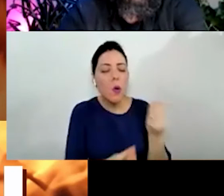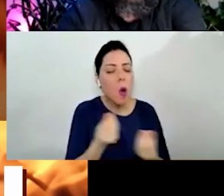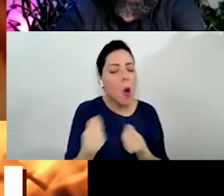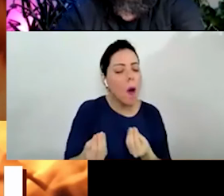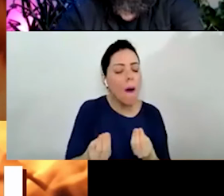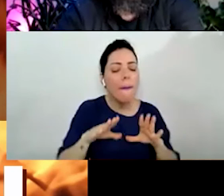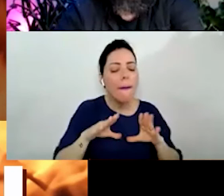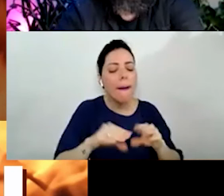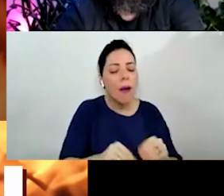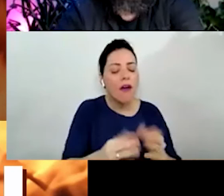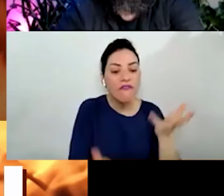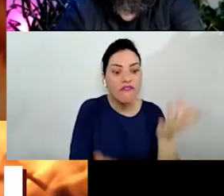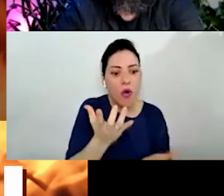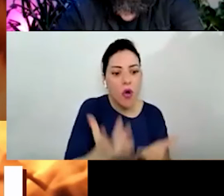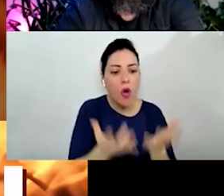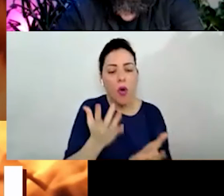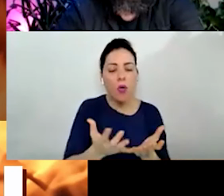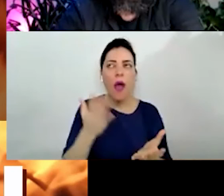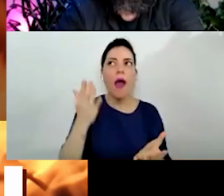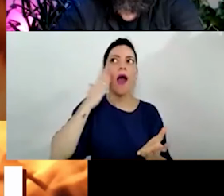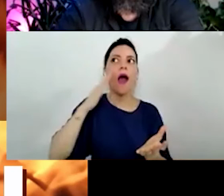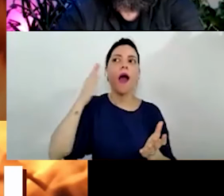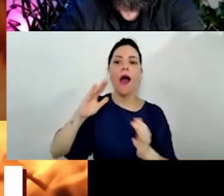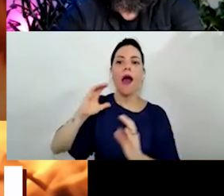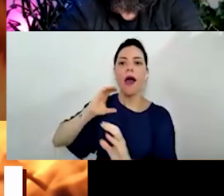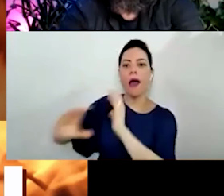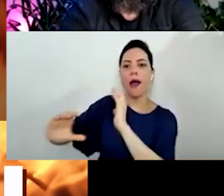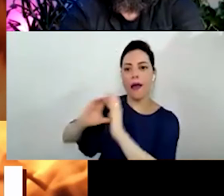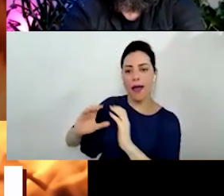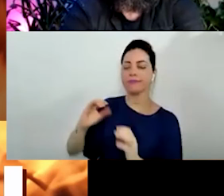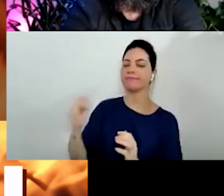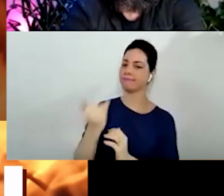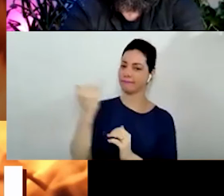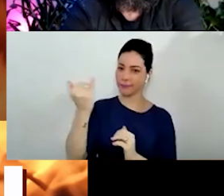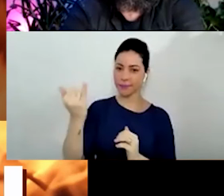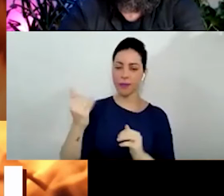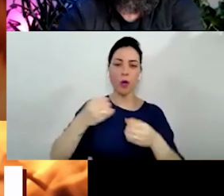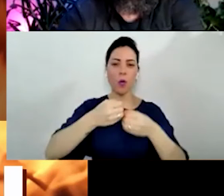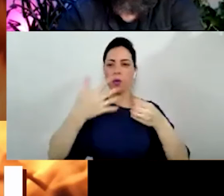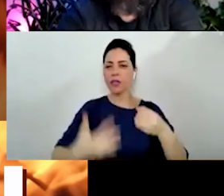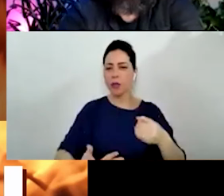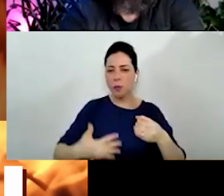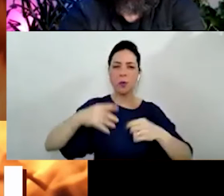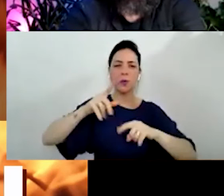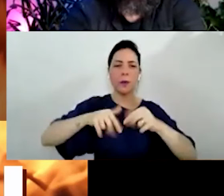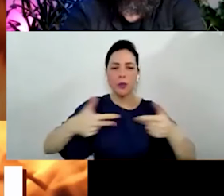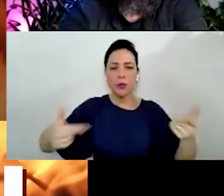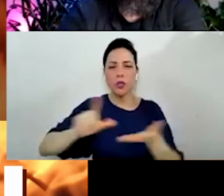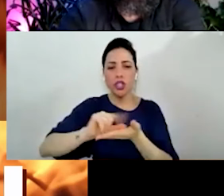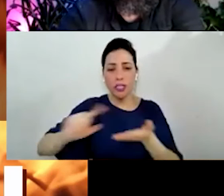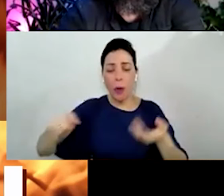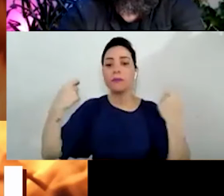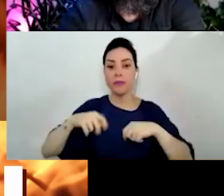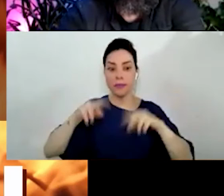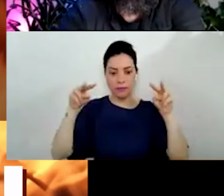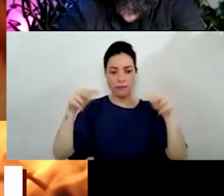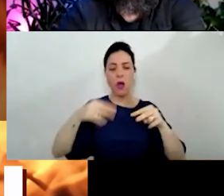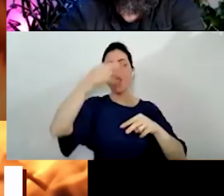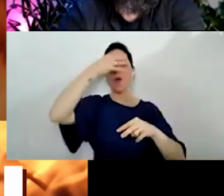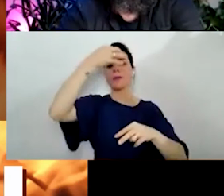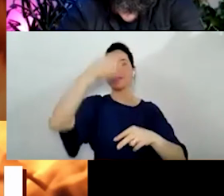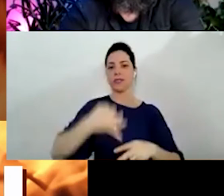compreender a necessidade da comunicação é essencial todo o conteúdo de um produto digital precisa ser compreensível